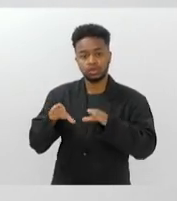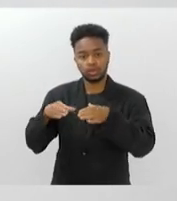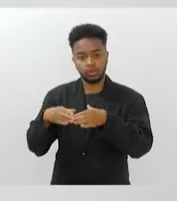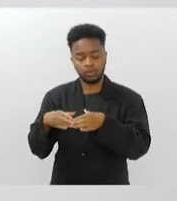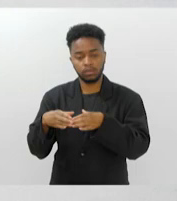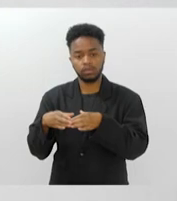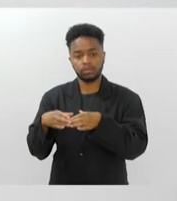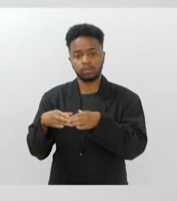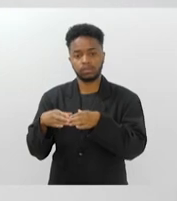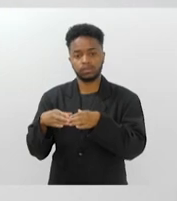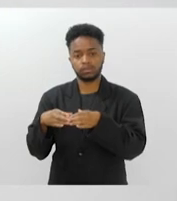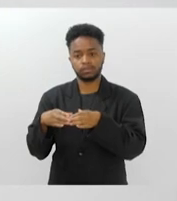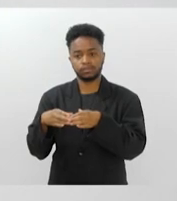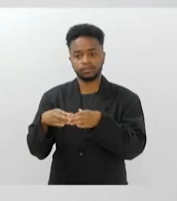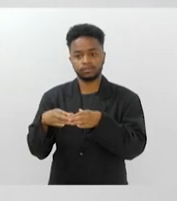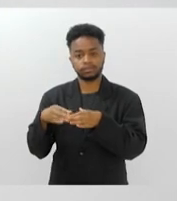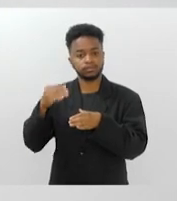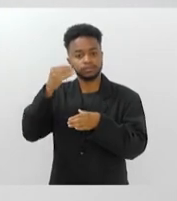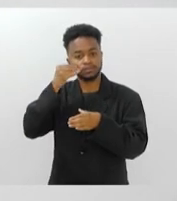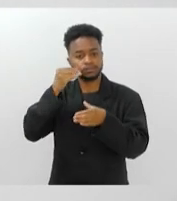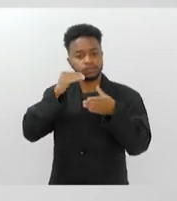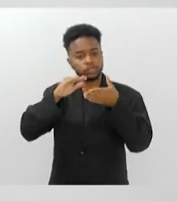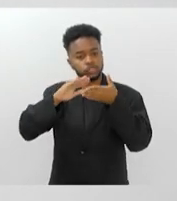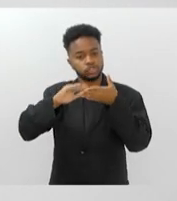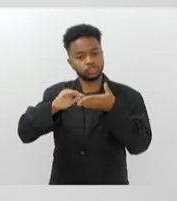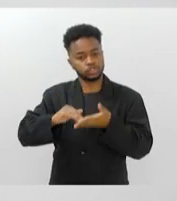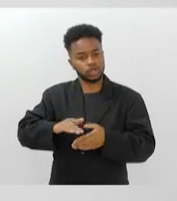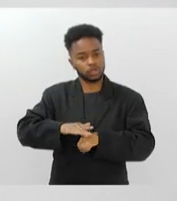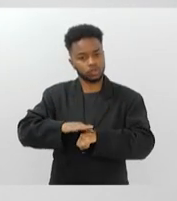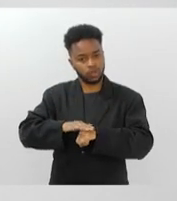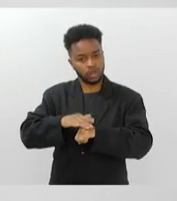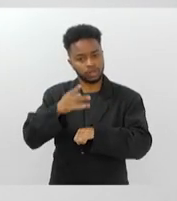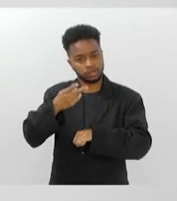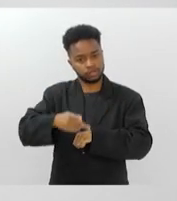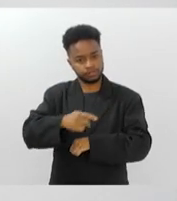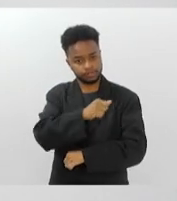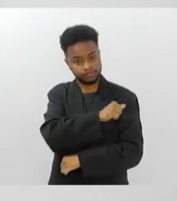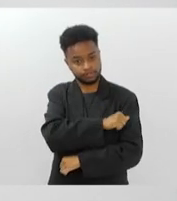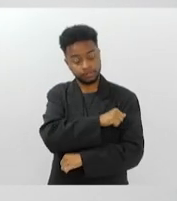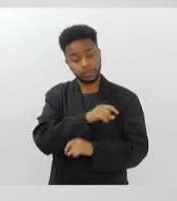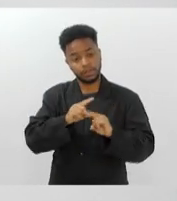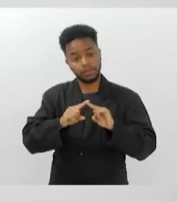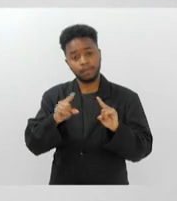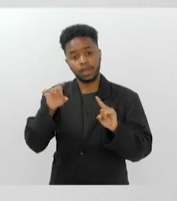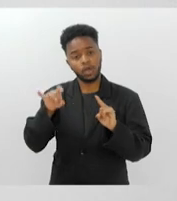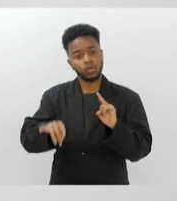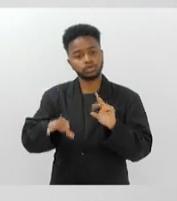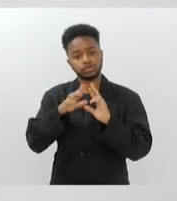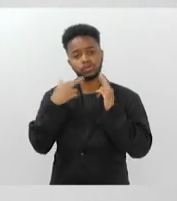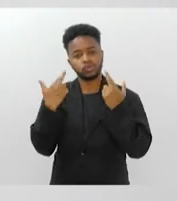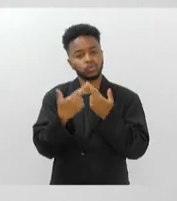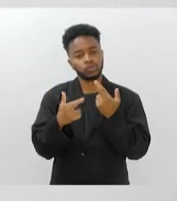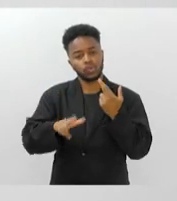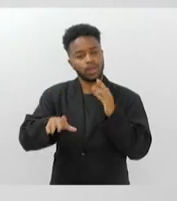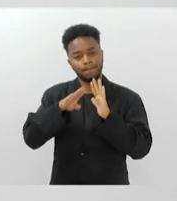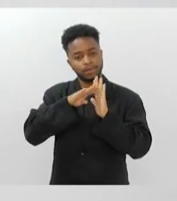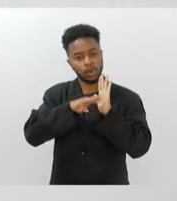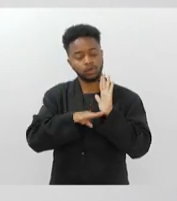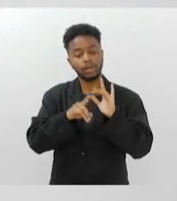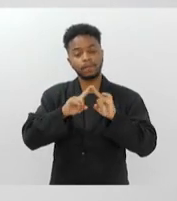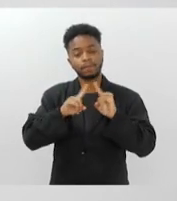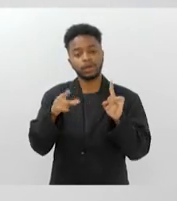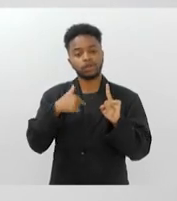Eh para eliminação tuberculose do estado e na última reunião nós não era nem a pauta específica mas eu levantei essa